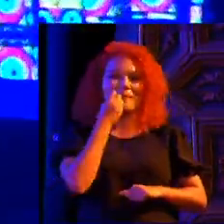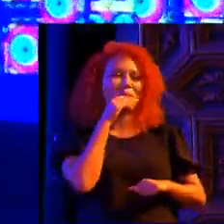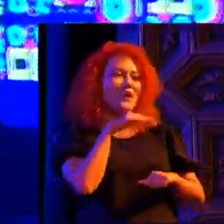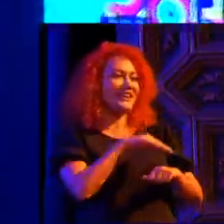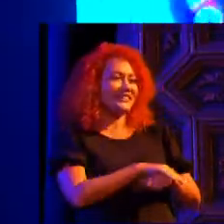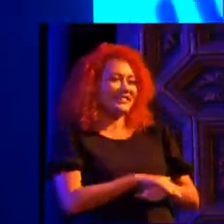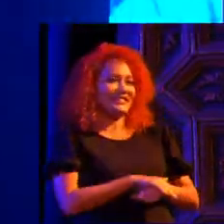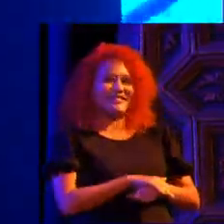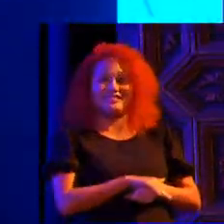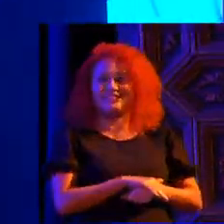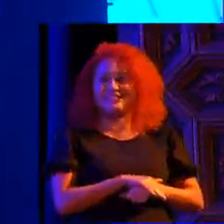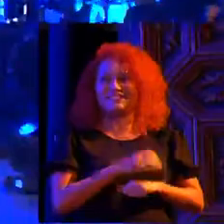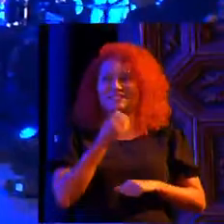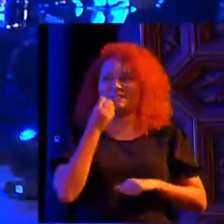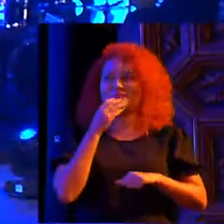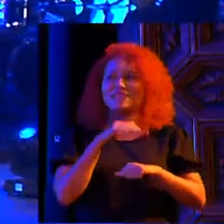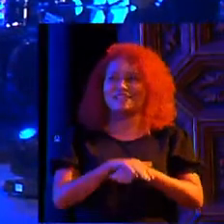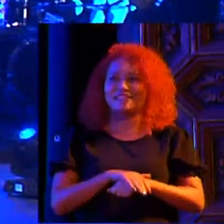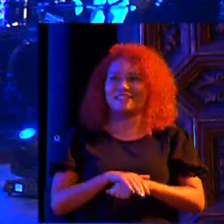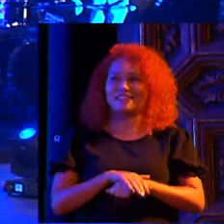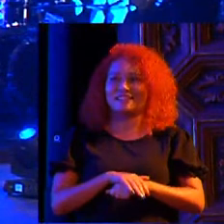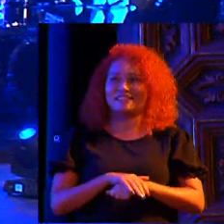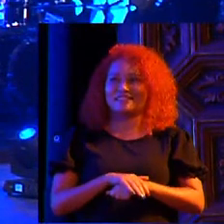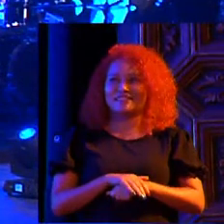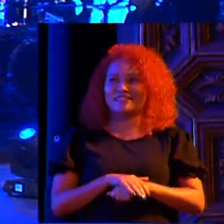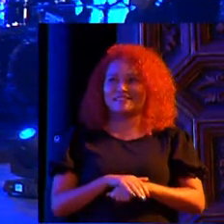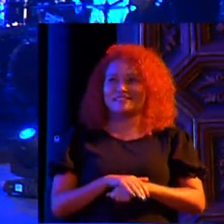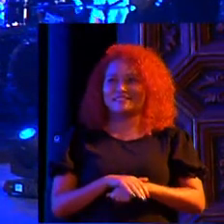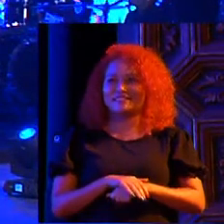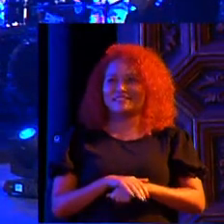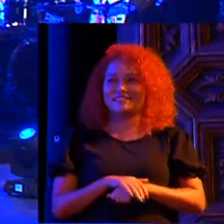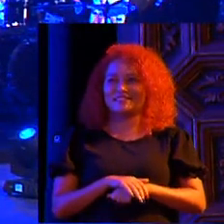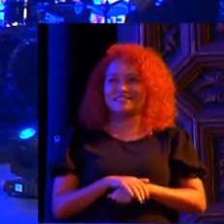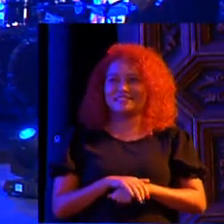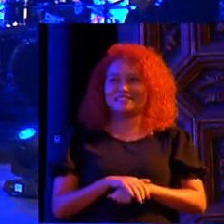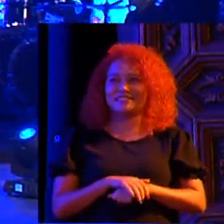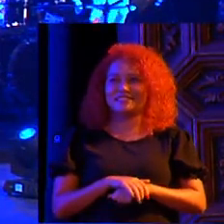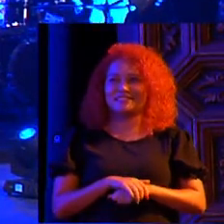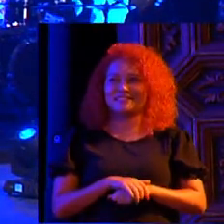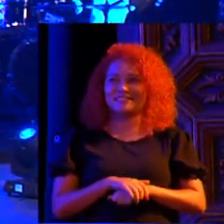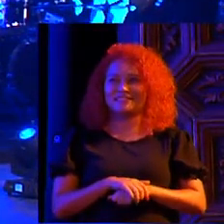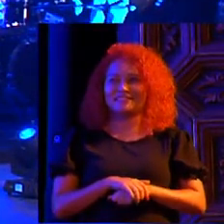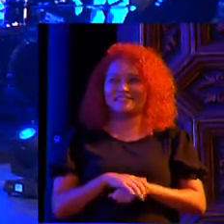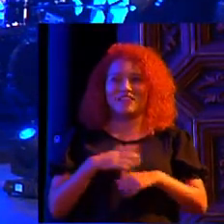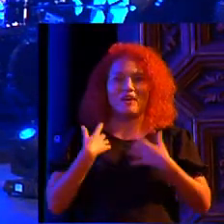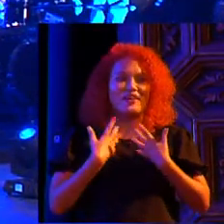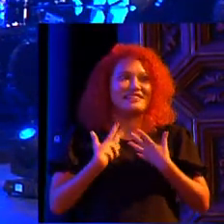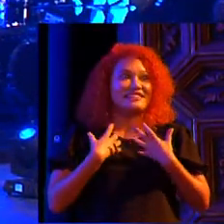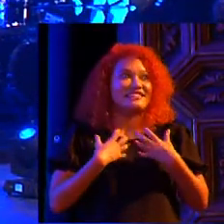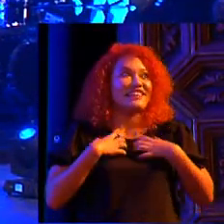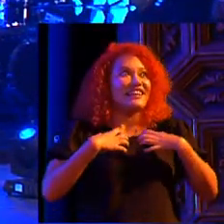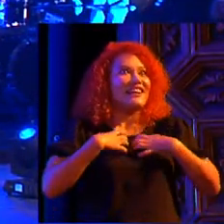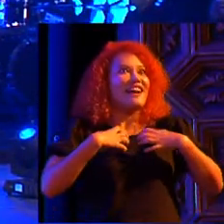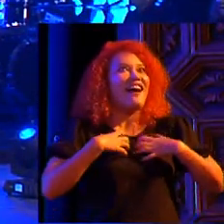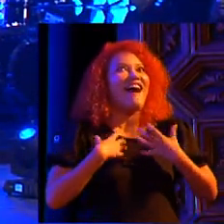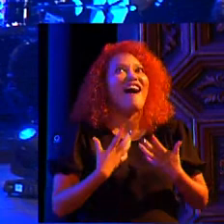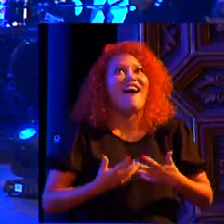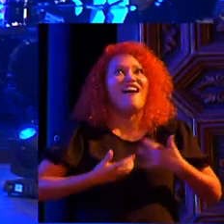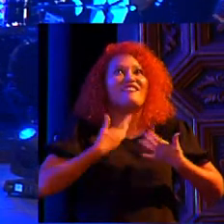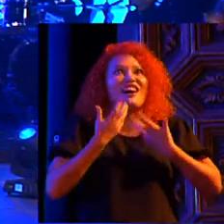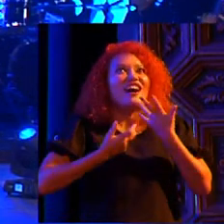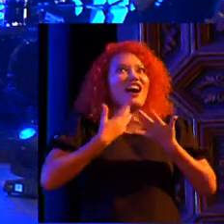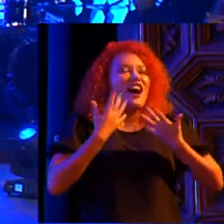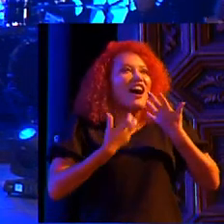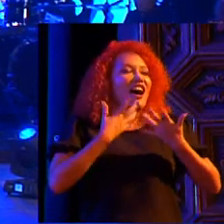Boa noite, Teatro da Paz. Tô em êxtase, tô com meu